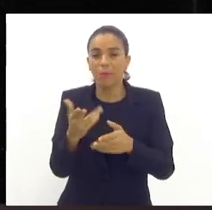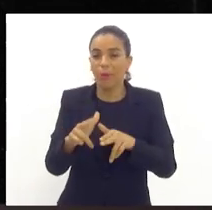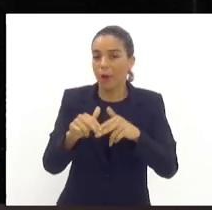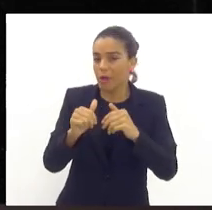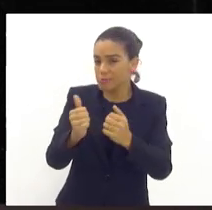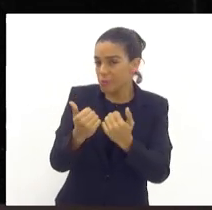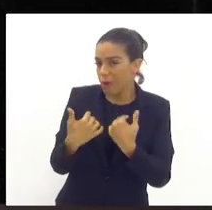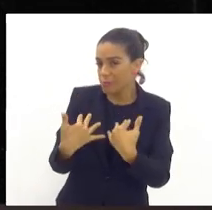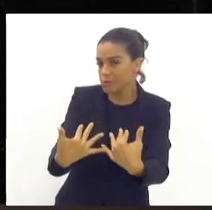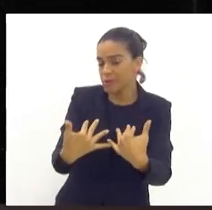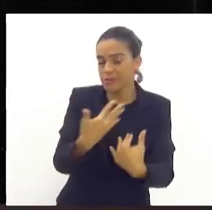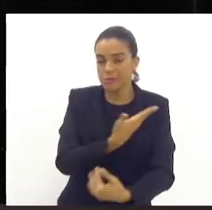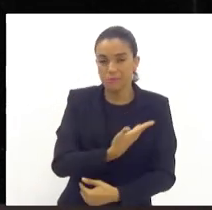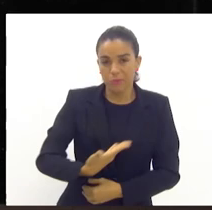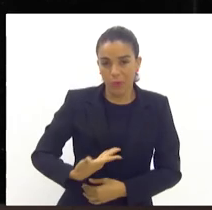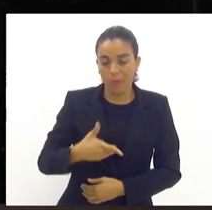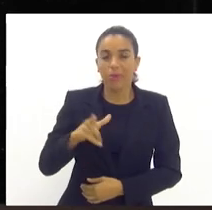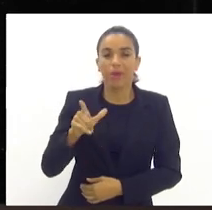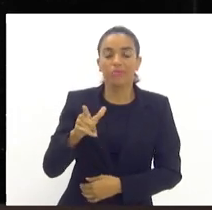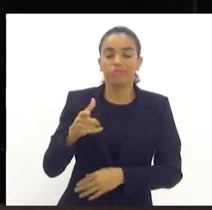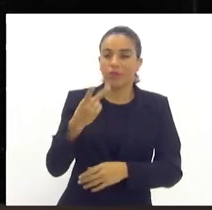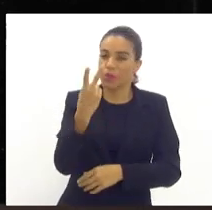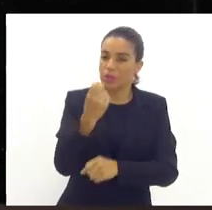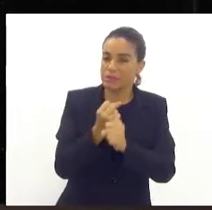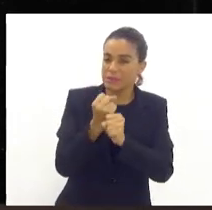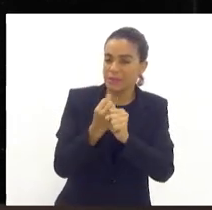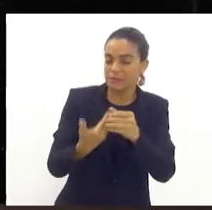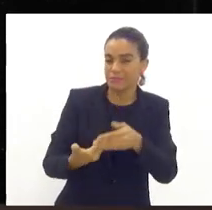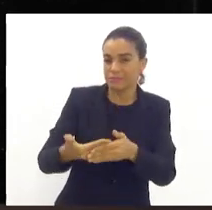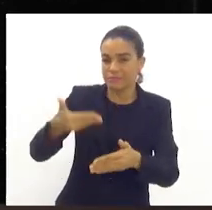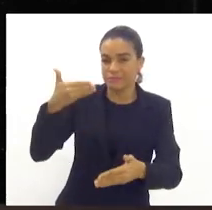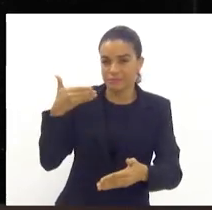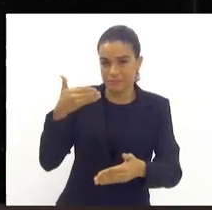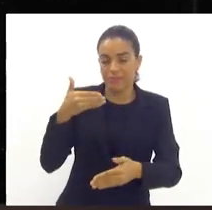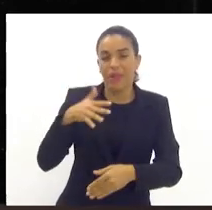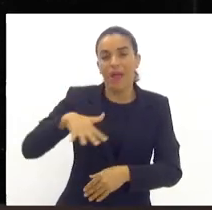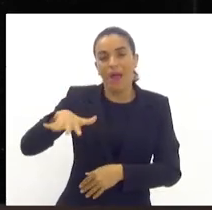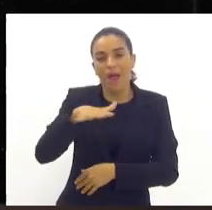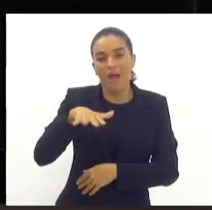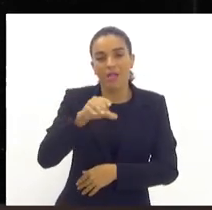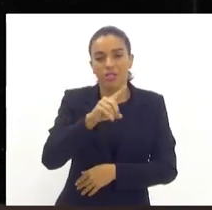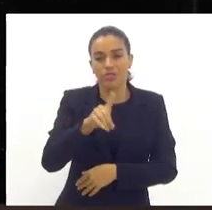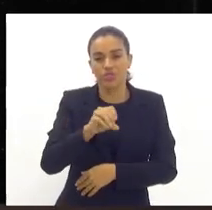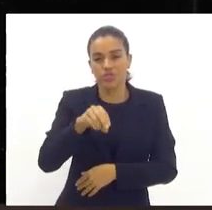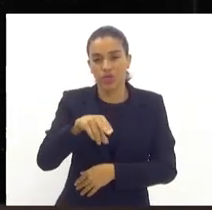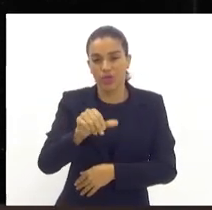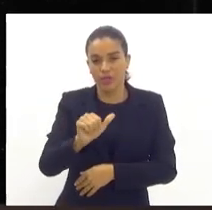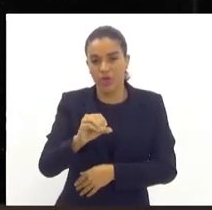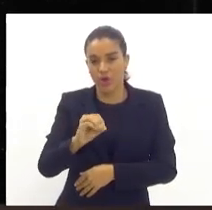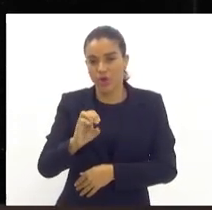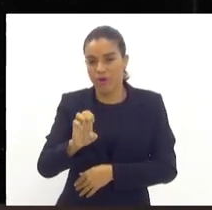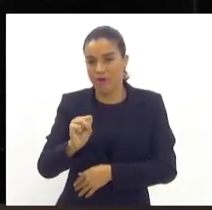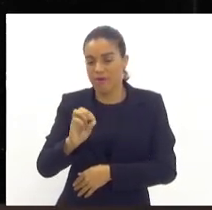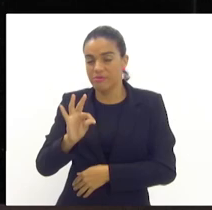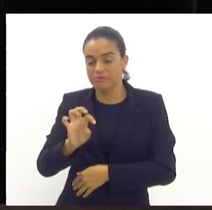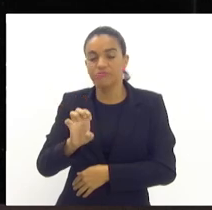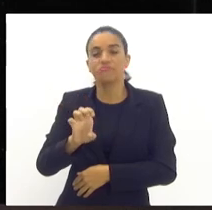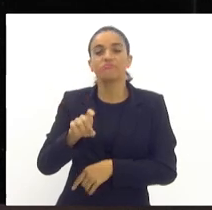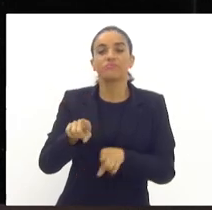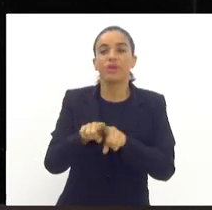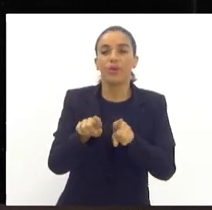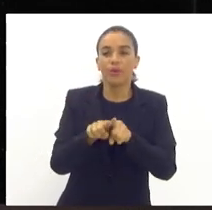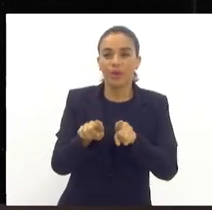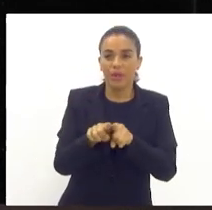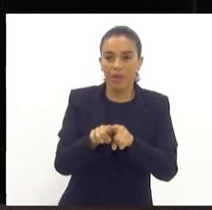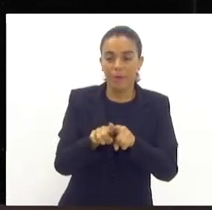audiência que eu realizei na Zona Oeste, há 2 anos atrás, deputado Val, que é sobre os quintais, né? Que cria, é o projeto de lei